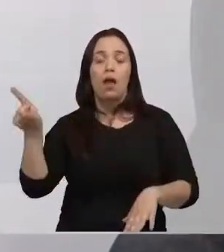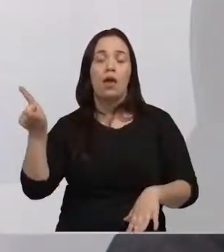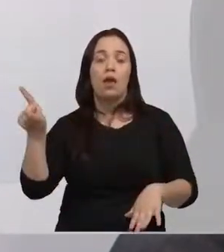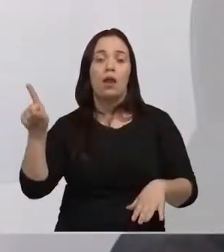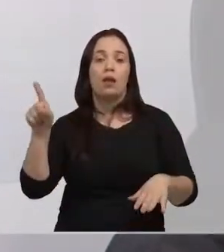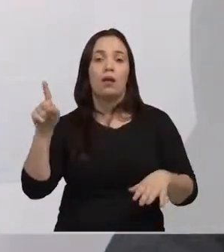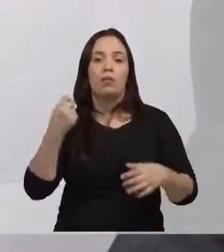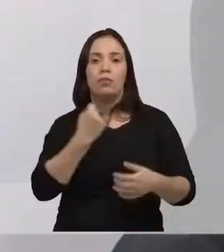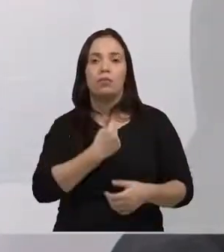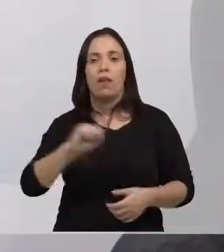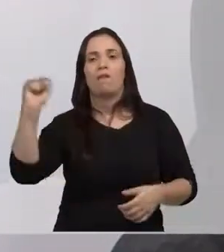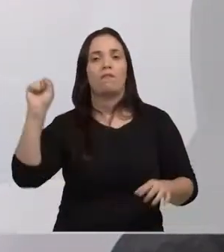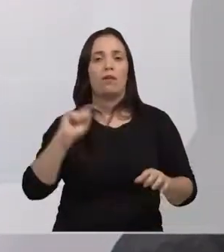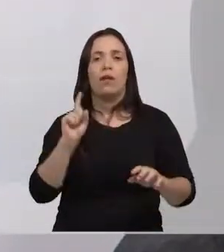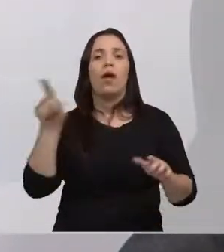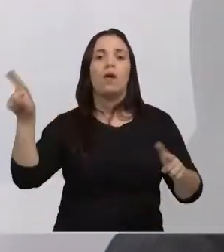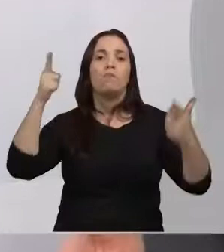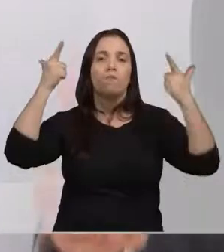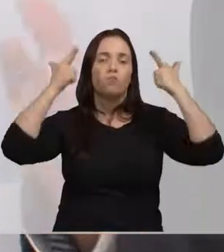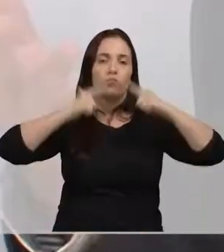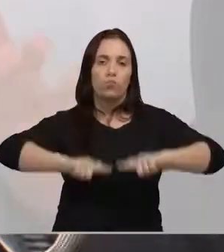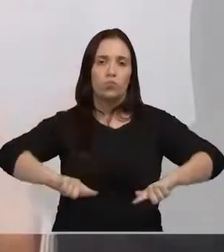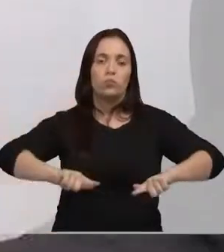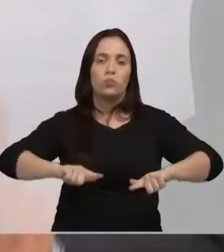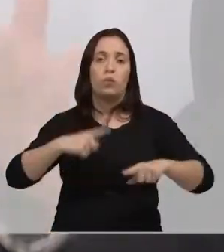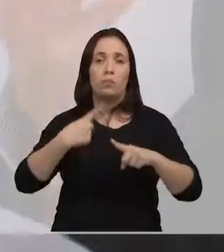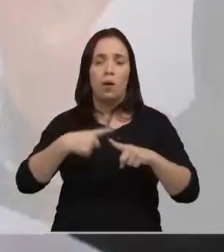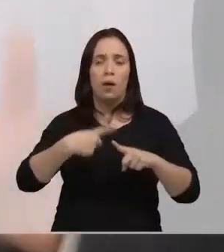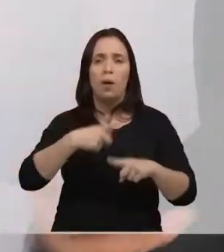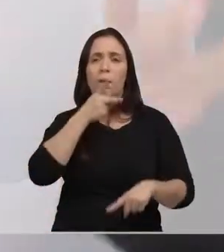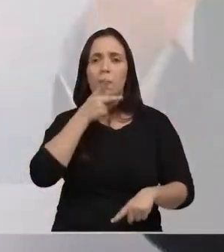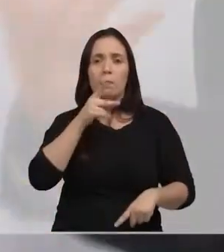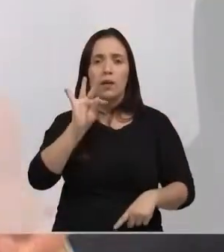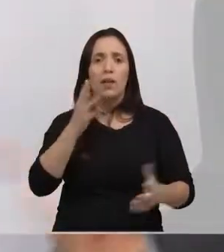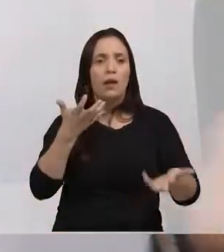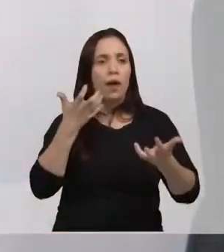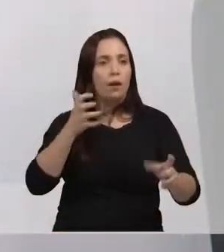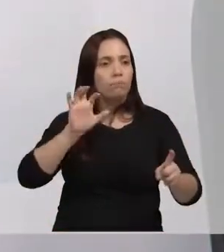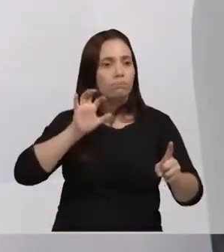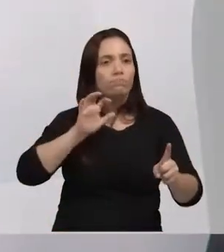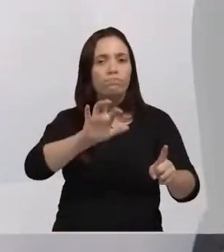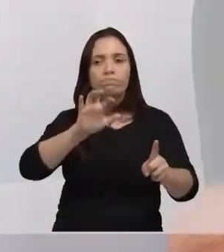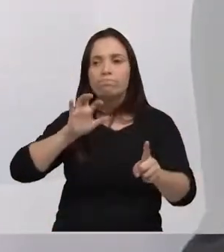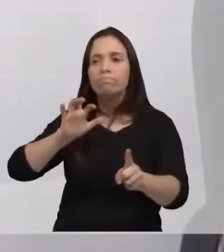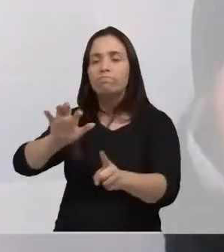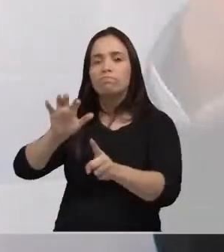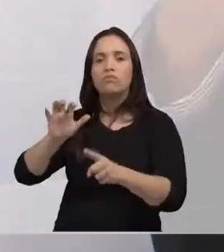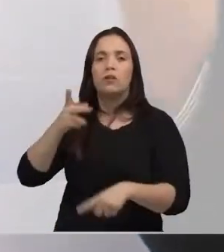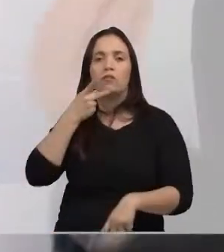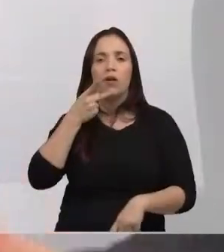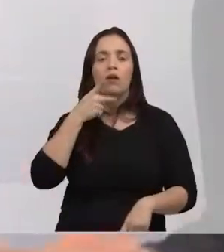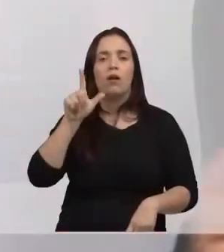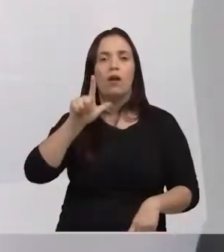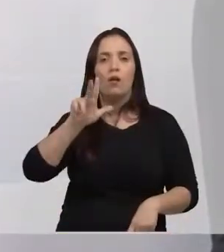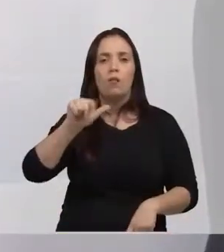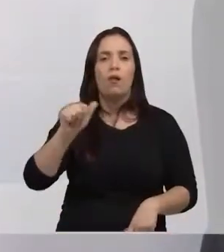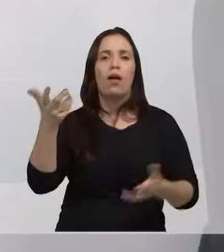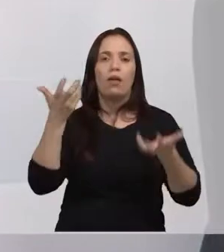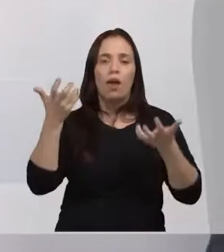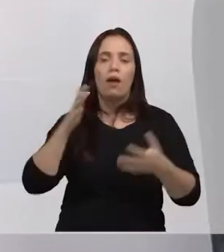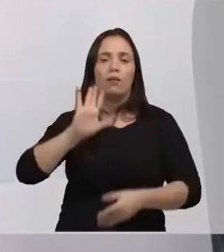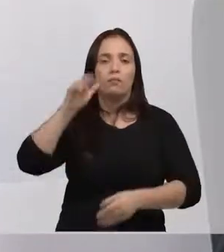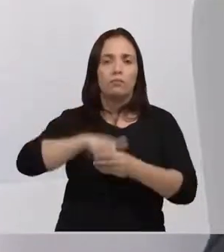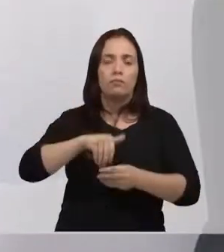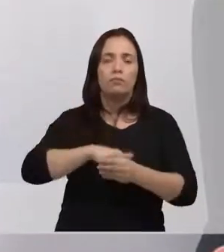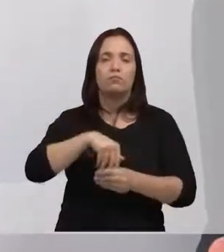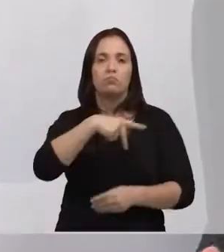visão tosca do Partido dos Trabalhadores, que a todo custo tenta levar a discussão de que Lula é um preso político, ele